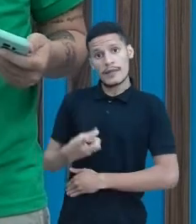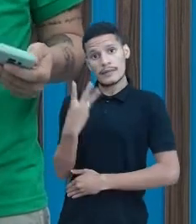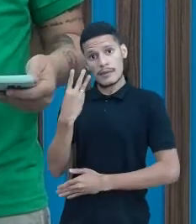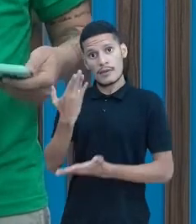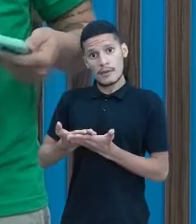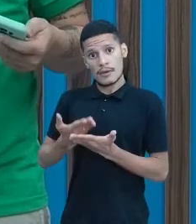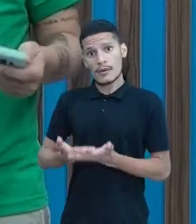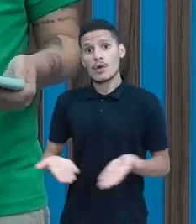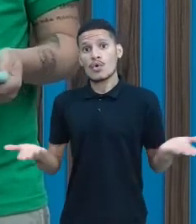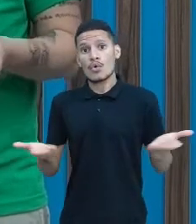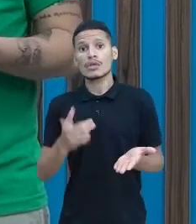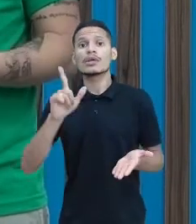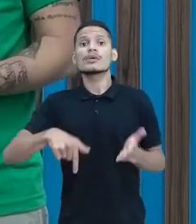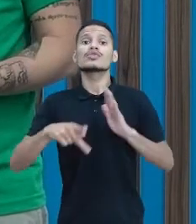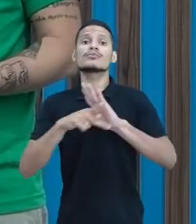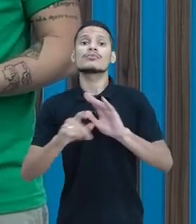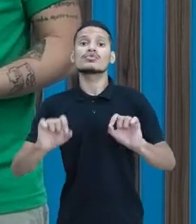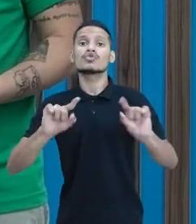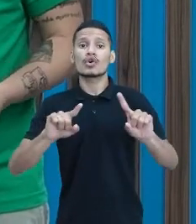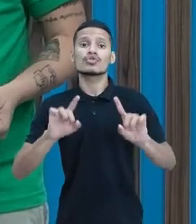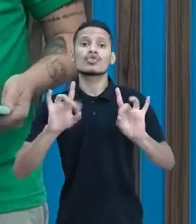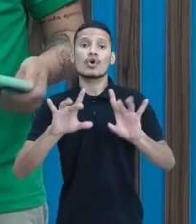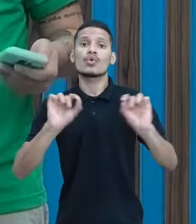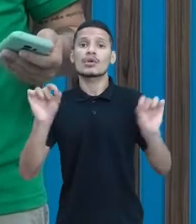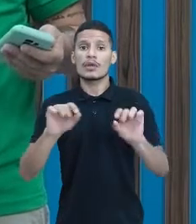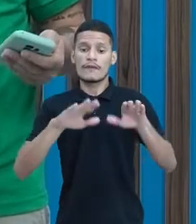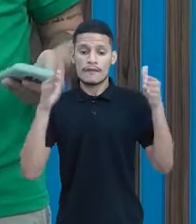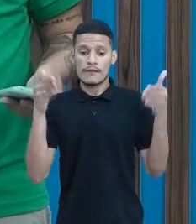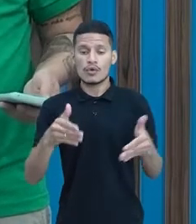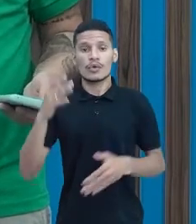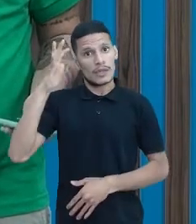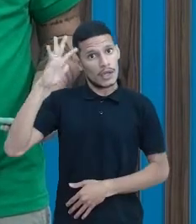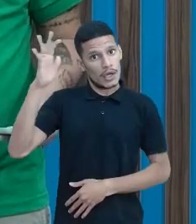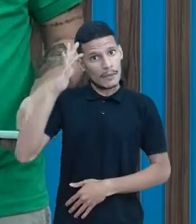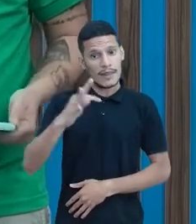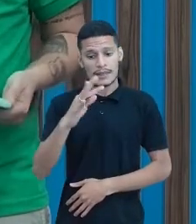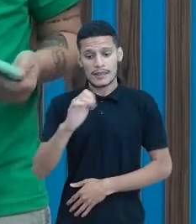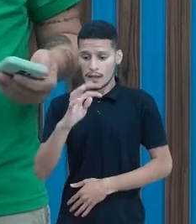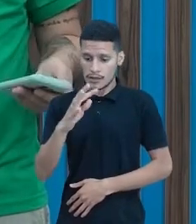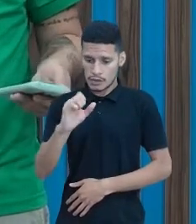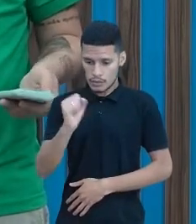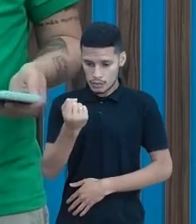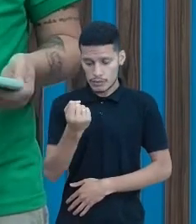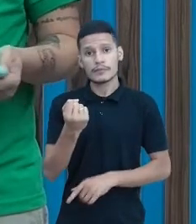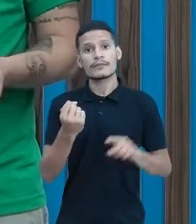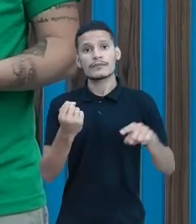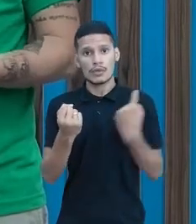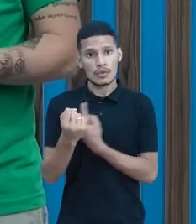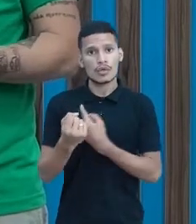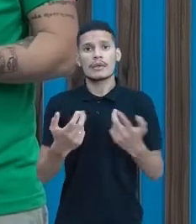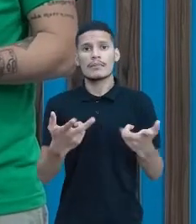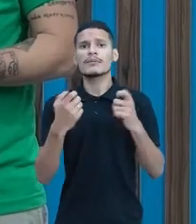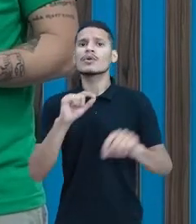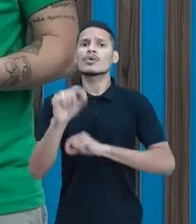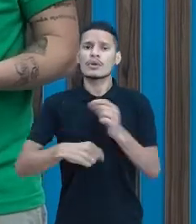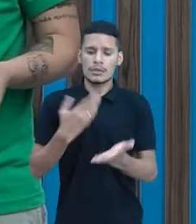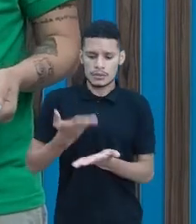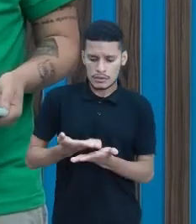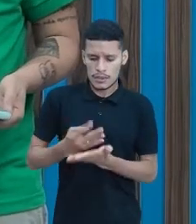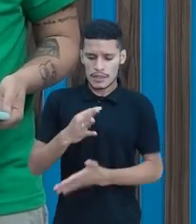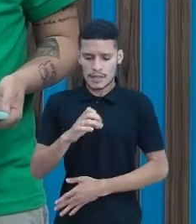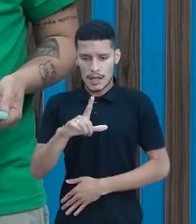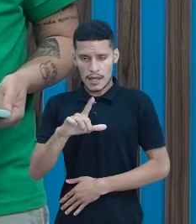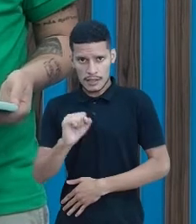uma preparação para o que a gente conhece como Teorema de Tales, tá certo? A gente vai perceber que o estudo do Teorema de Tales